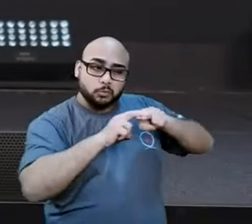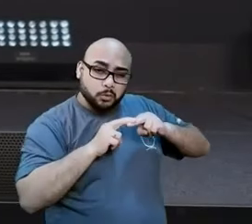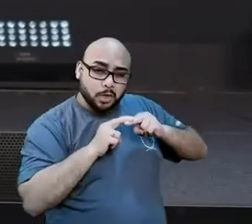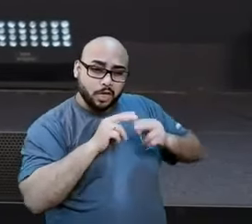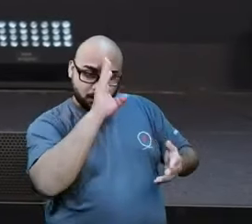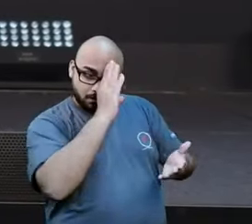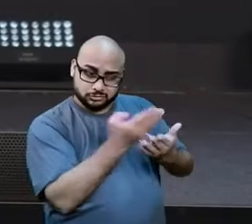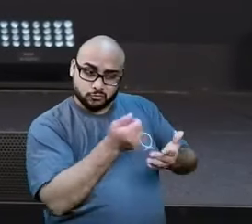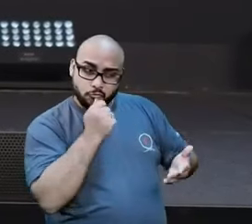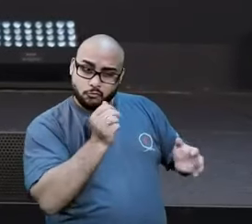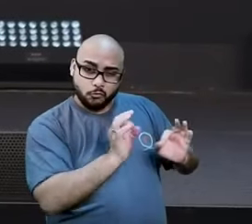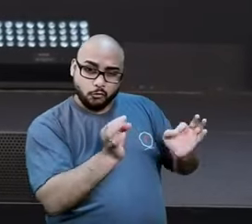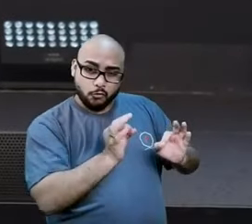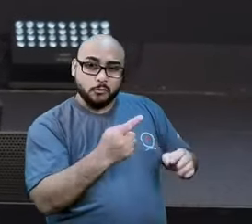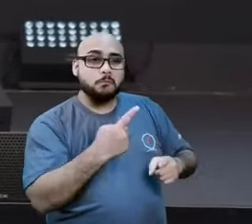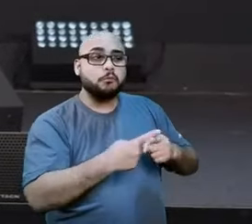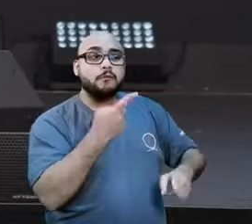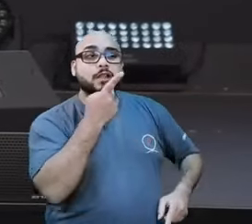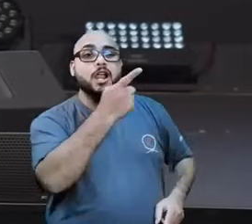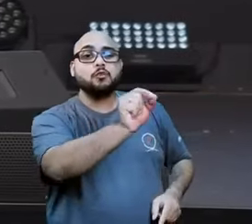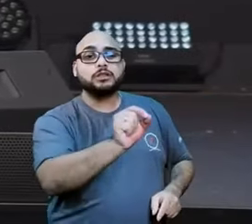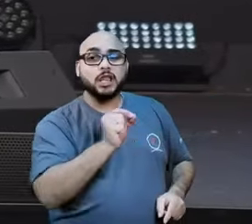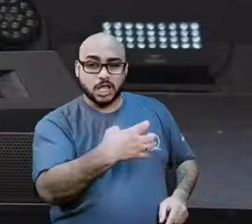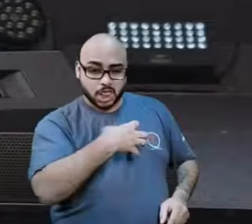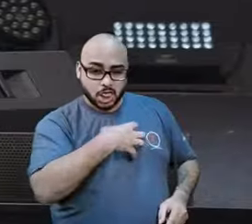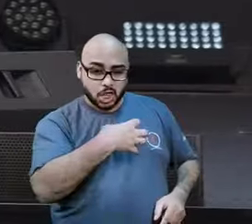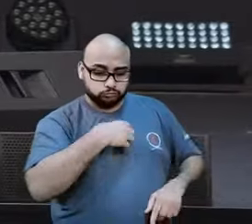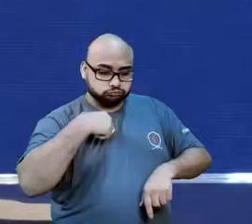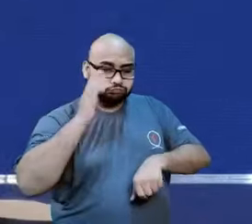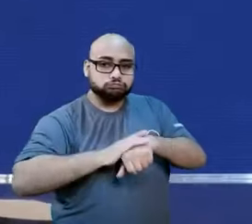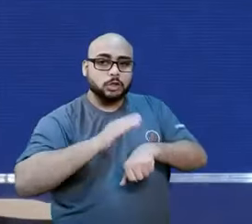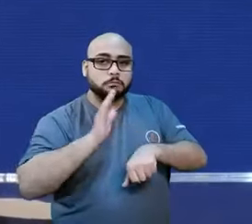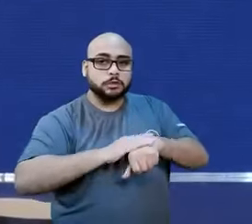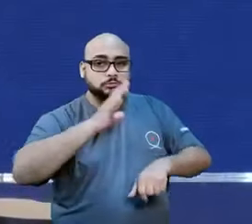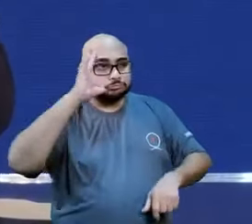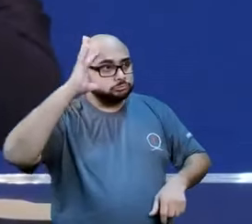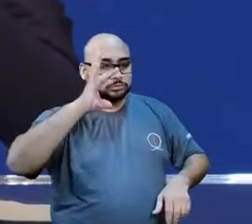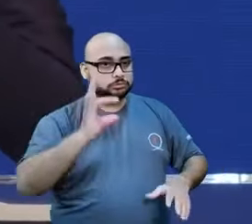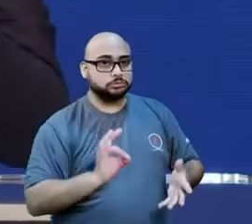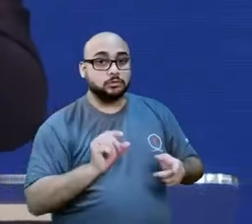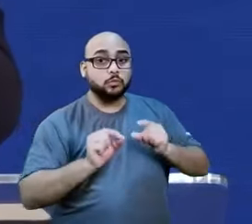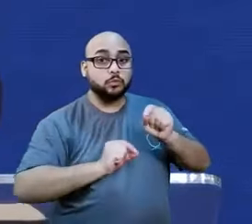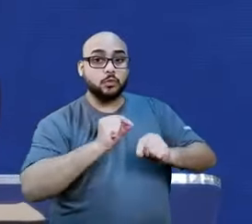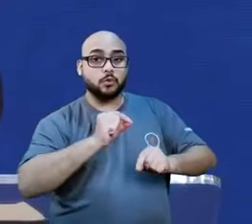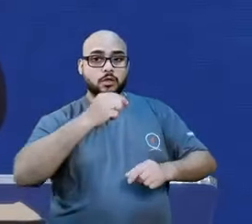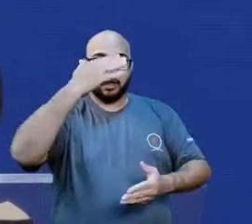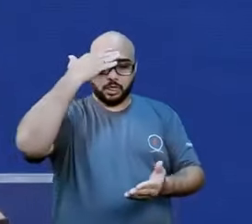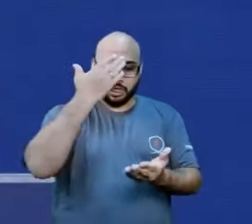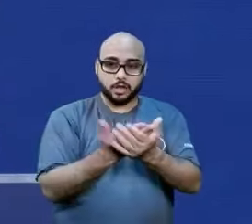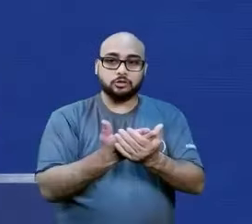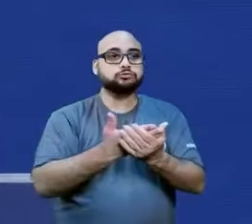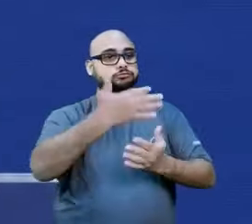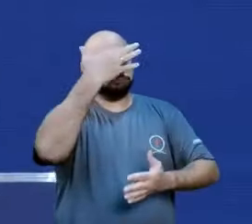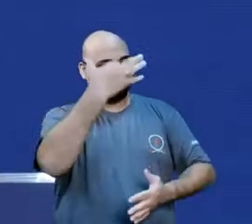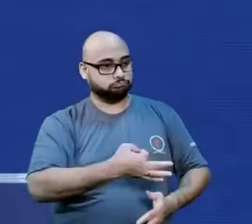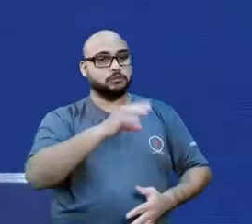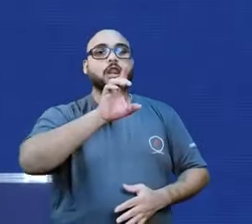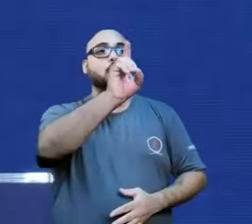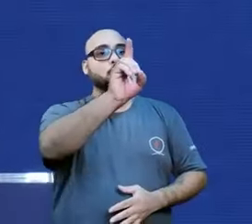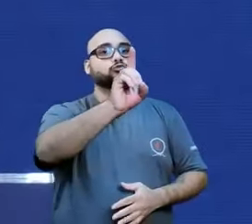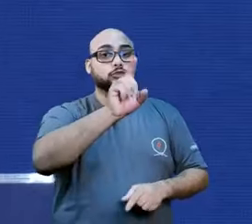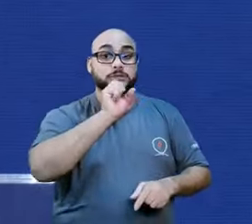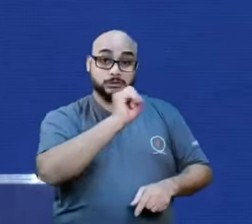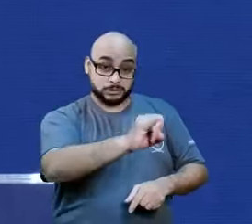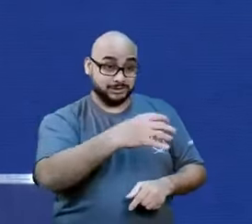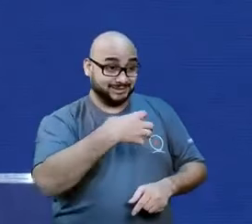digo para você que eu entendo muita coisa de Deus por isso que eu creio nele porque se eu entendesse tud de Deus que era Deus era